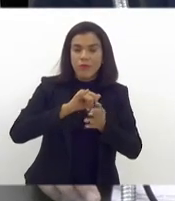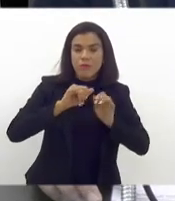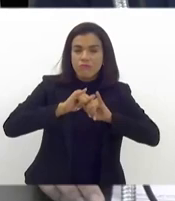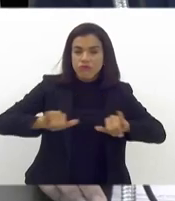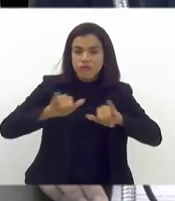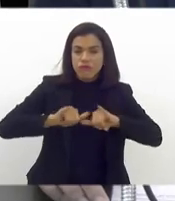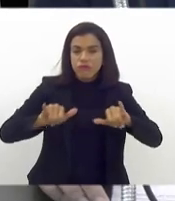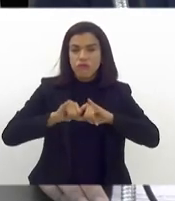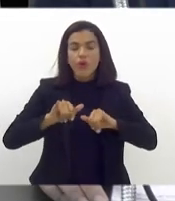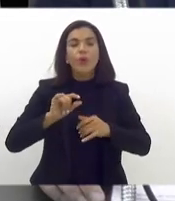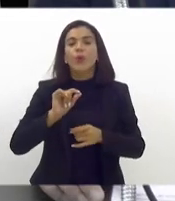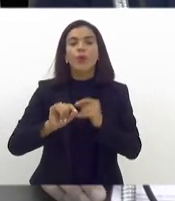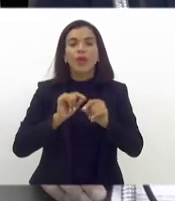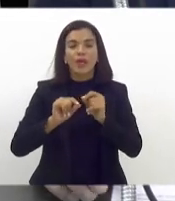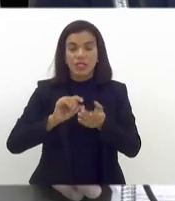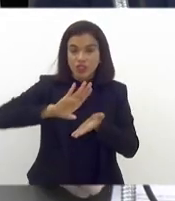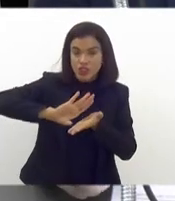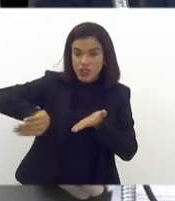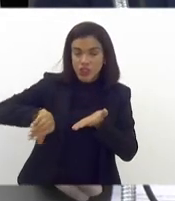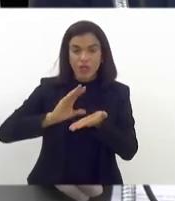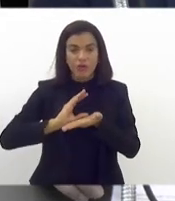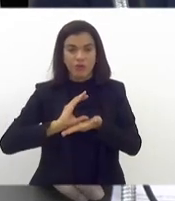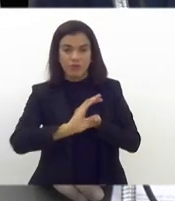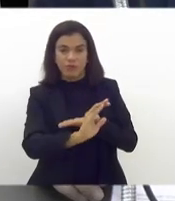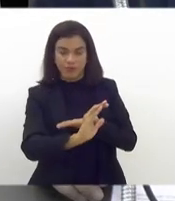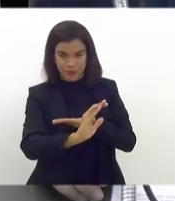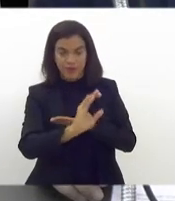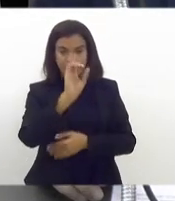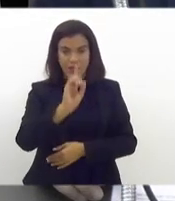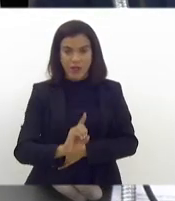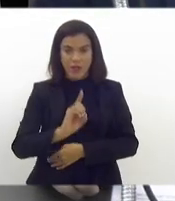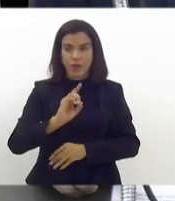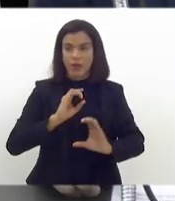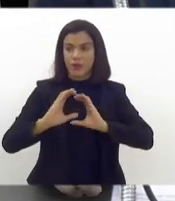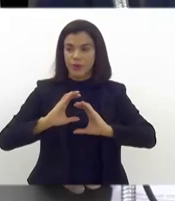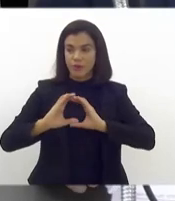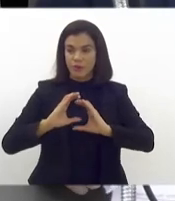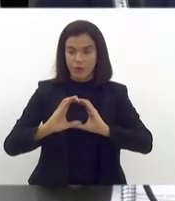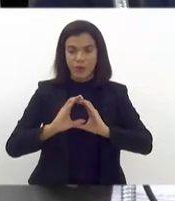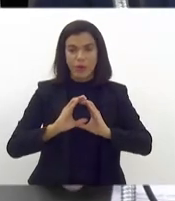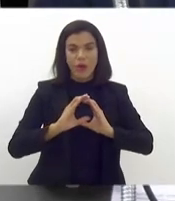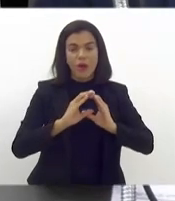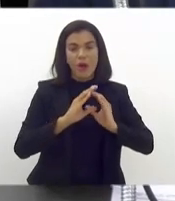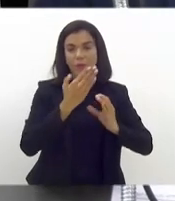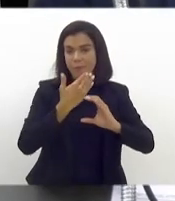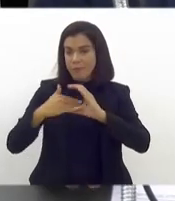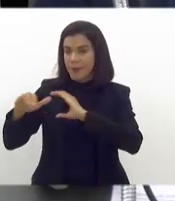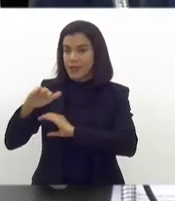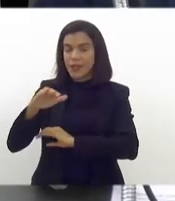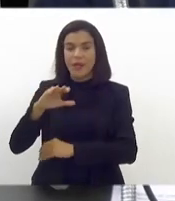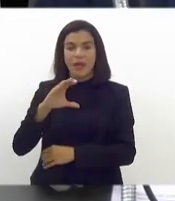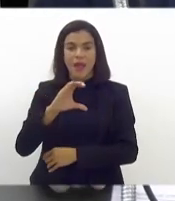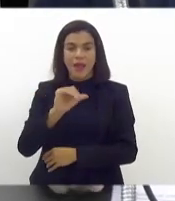Então, o que foi feito? Tira o recurso da diretoria de comunicação, manda para a Casa Civil